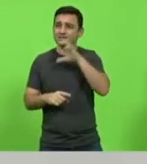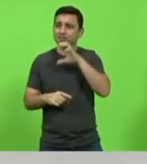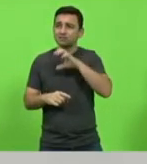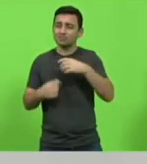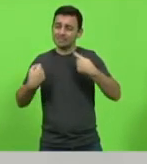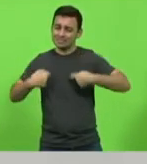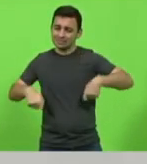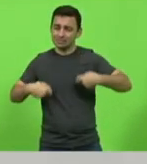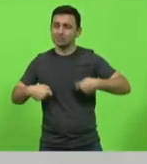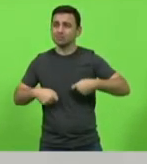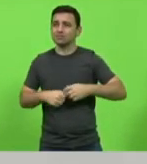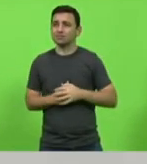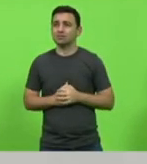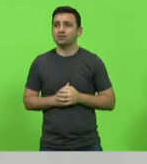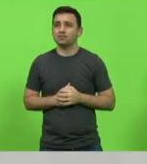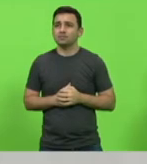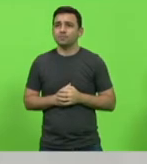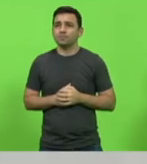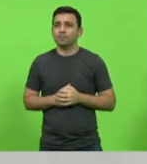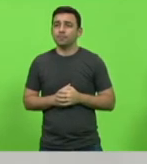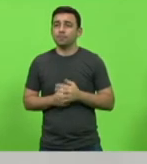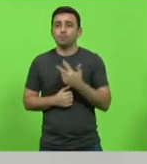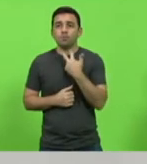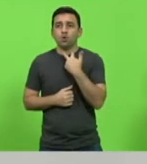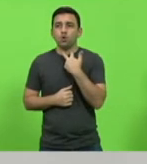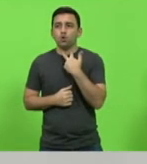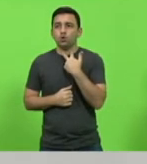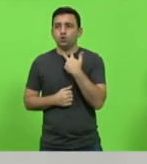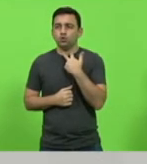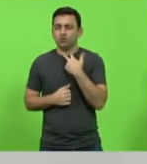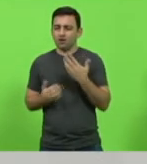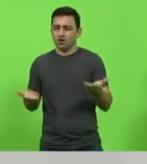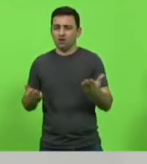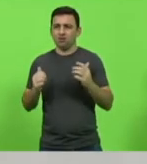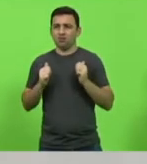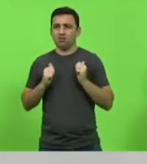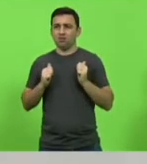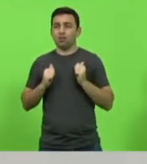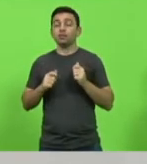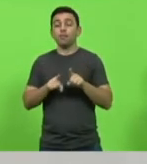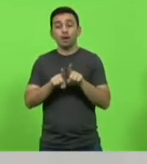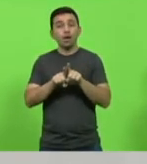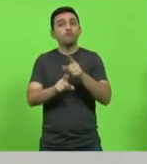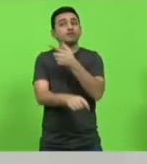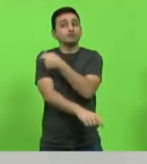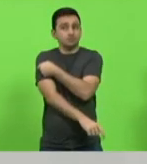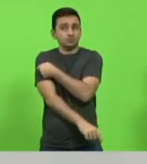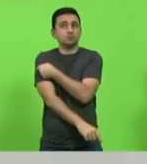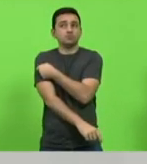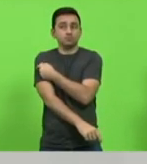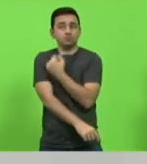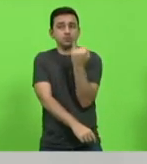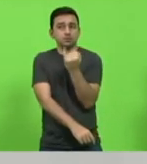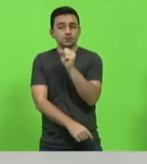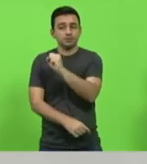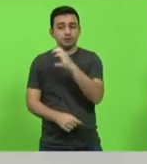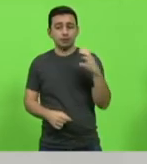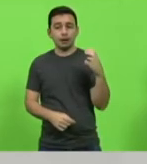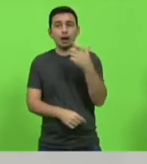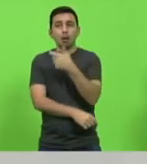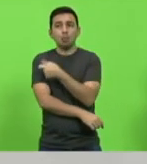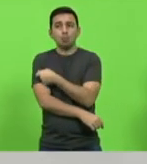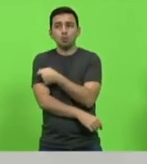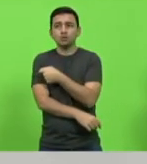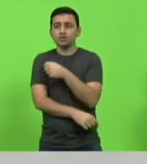necessário não podemos deixar de tratar aqui também da vacina Santa Catarina não aplicou